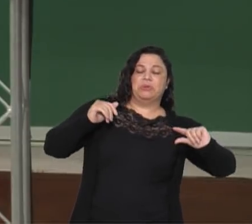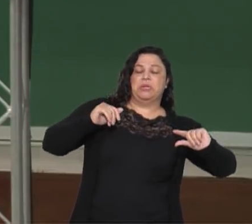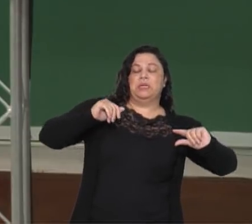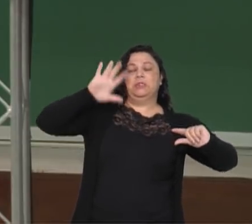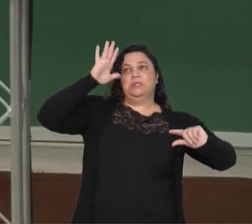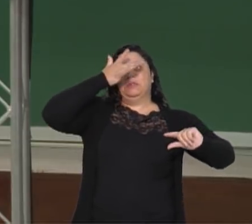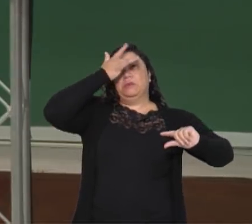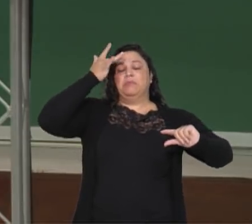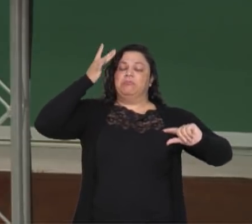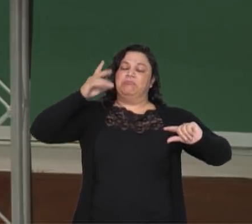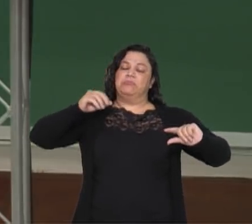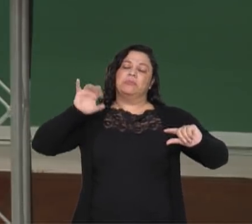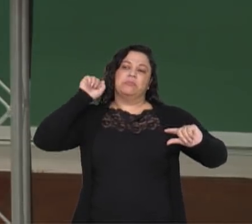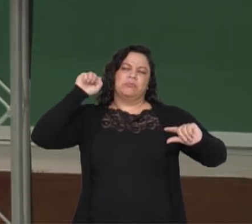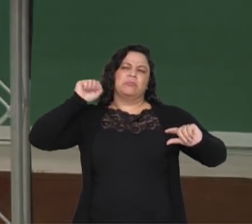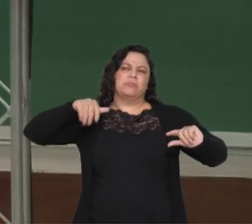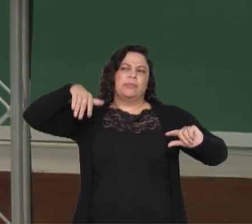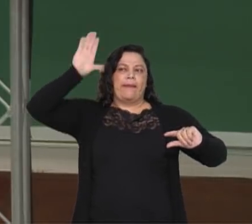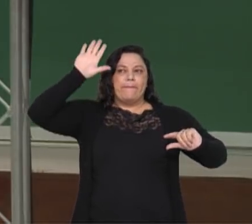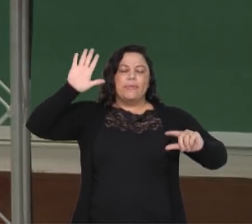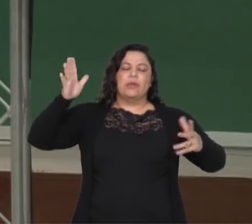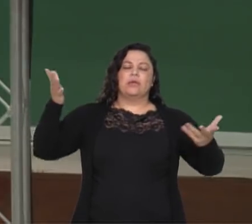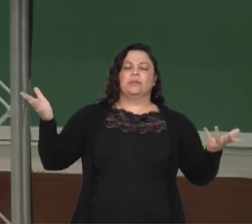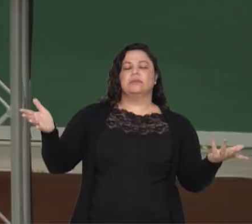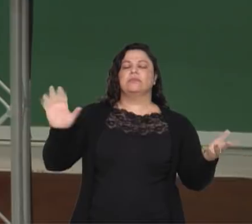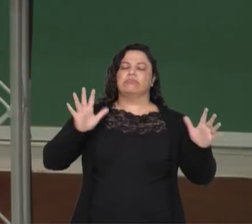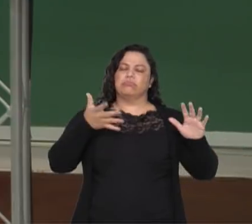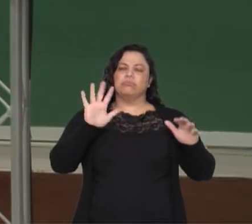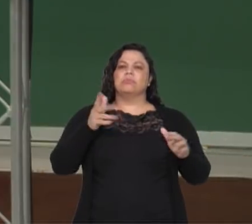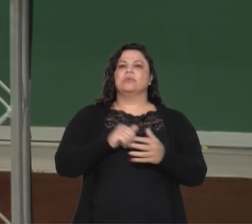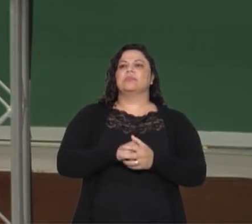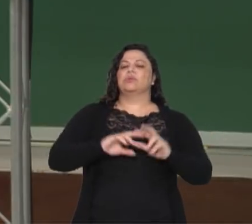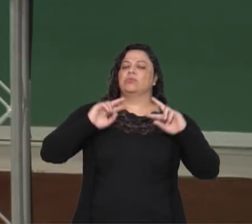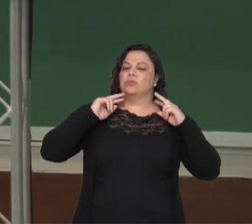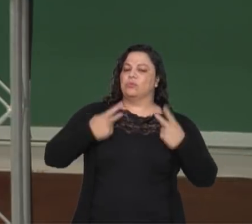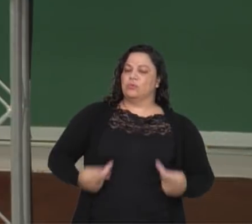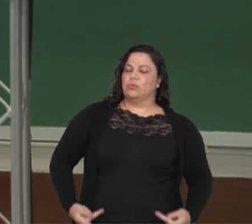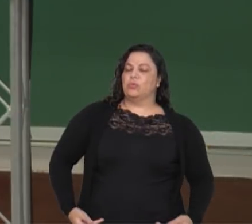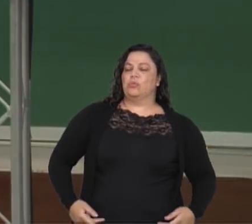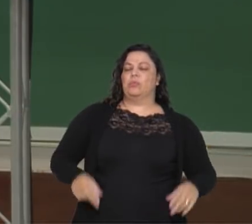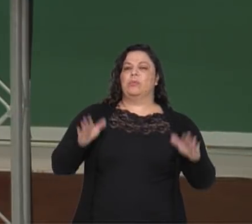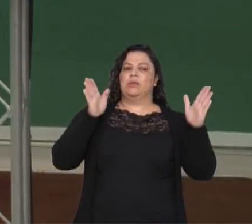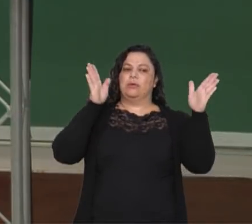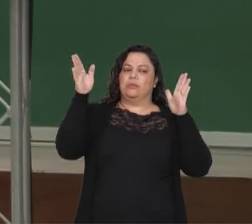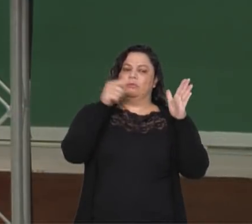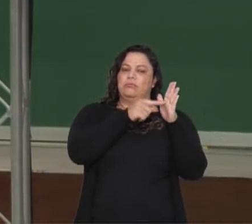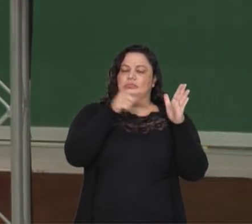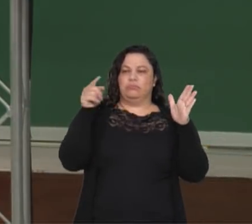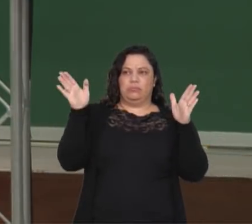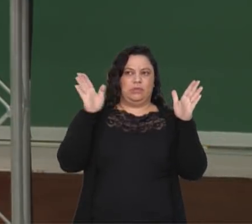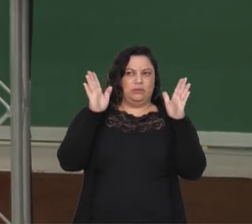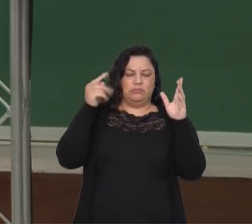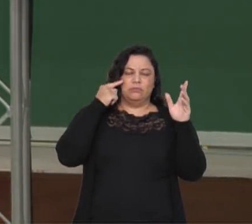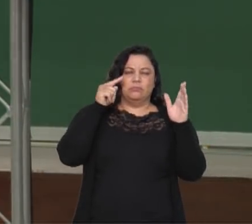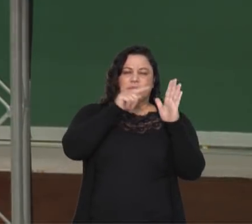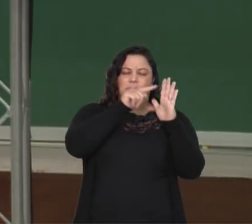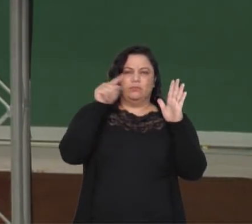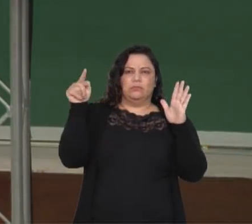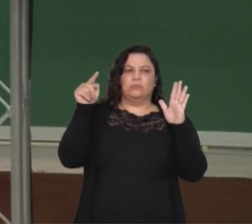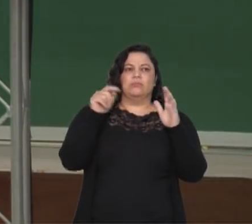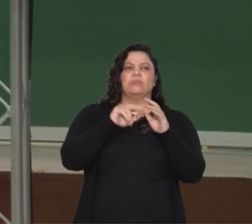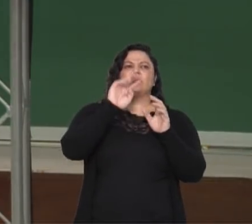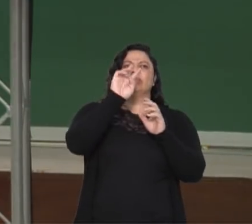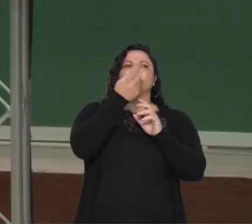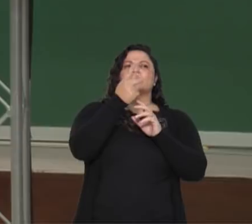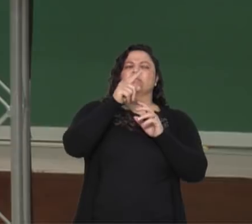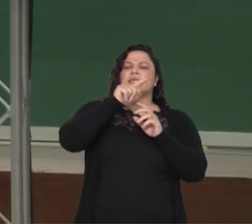mais. Mas na nossa espécie humana, geralmente é isso. O que é essa medida Hertz? Ela